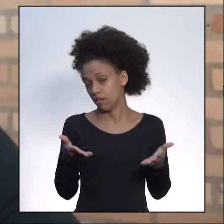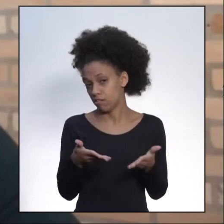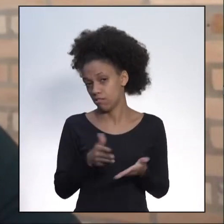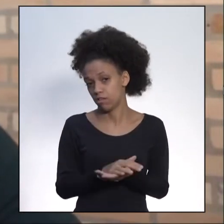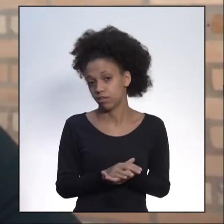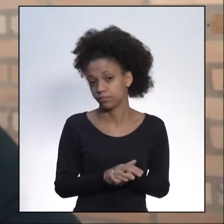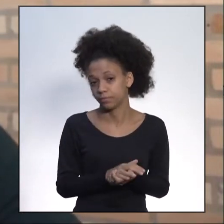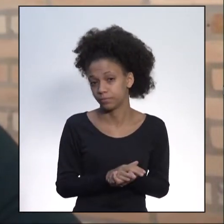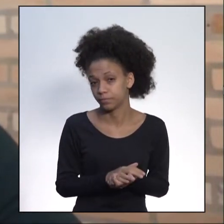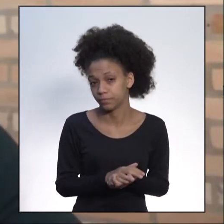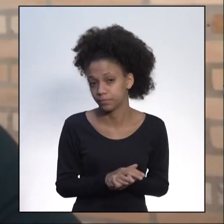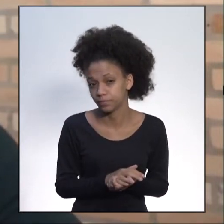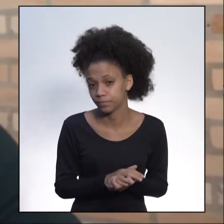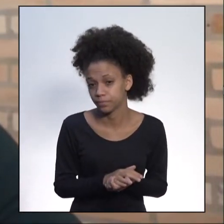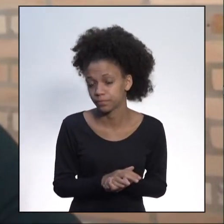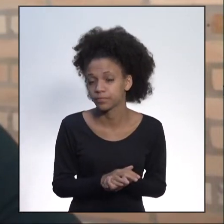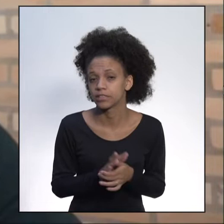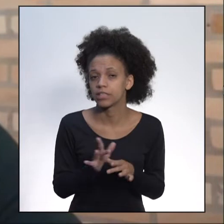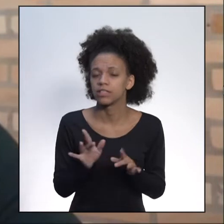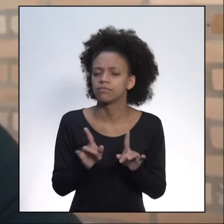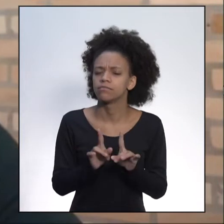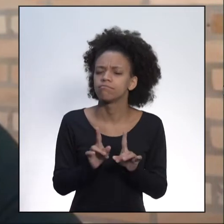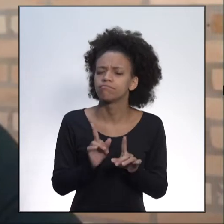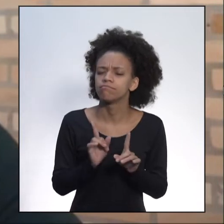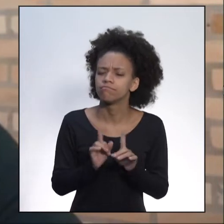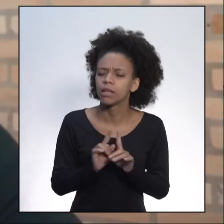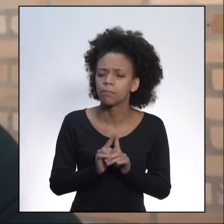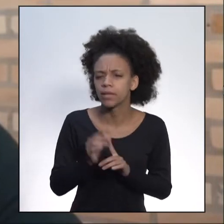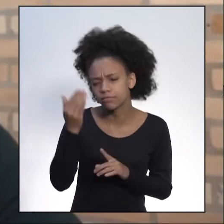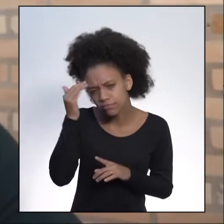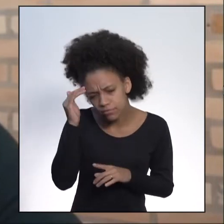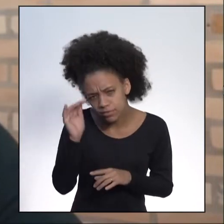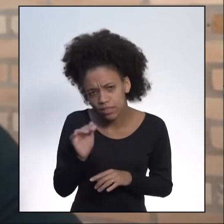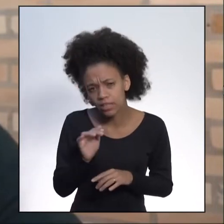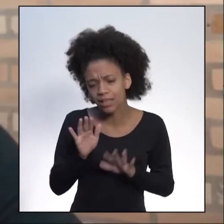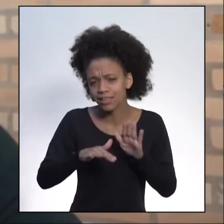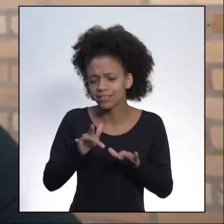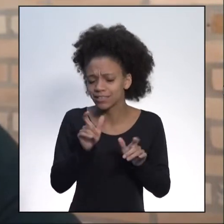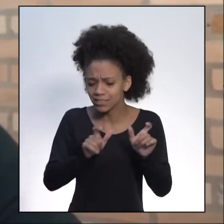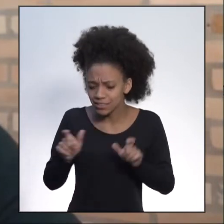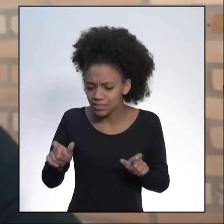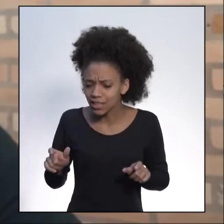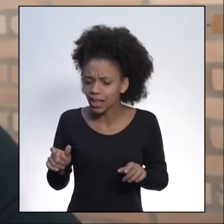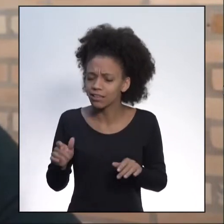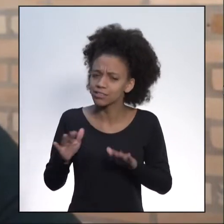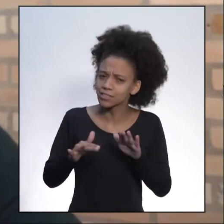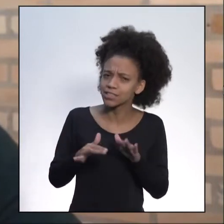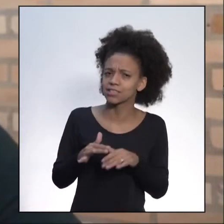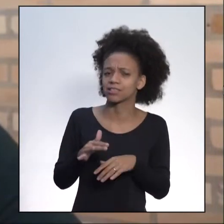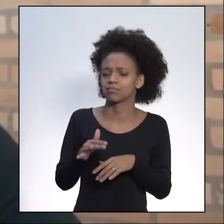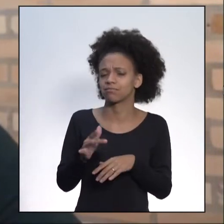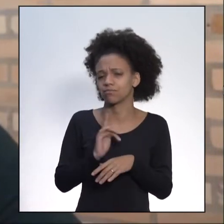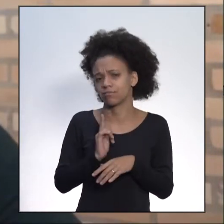né? E aí entender que muitas crianças, elas, mesmo se elas tiverem todas as